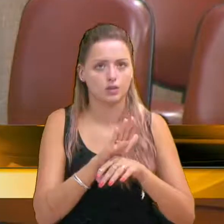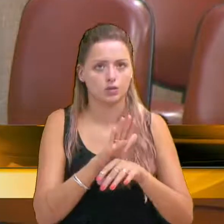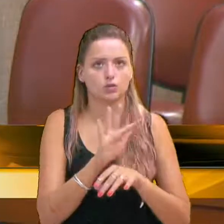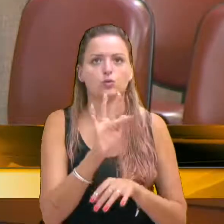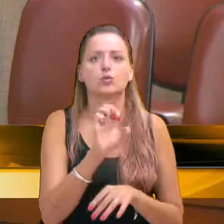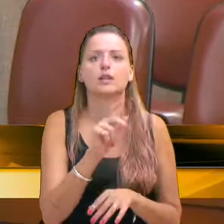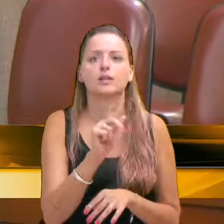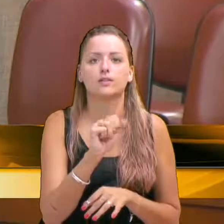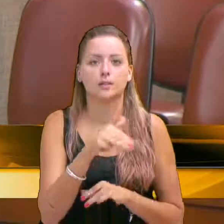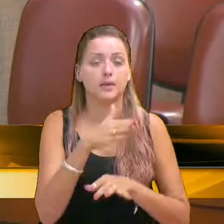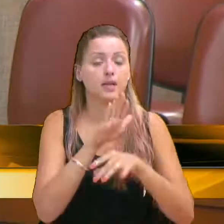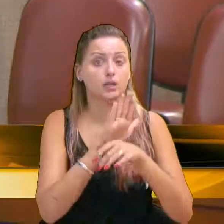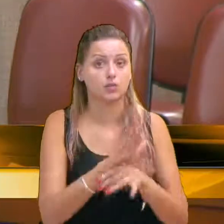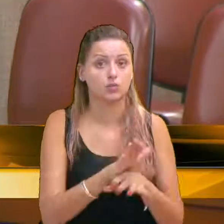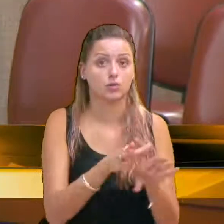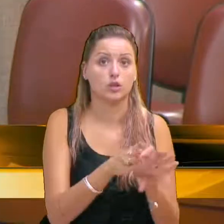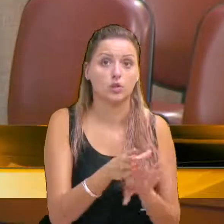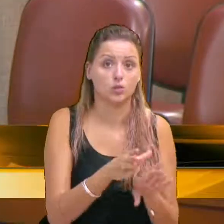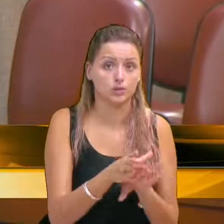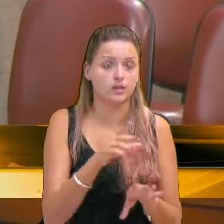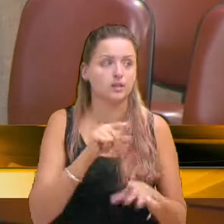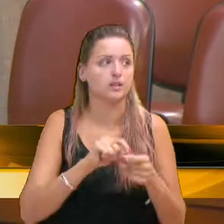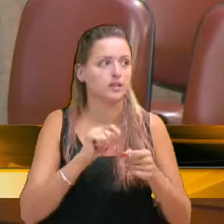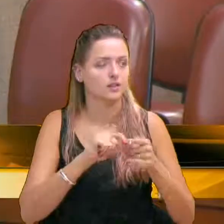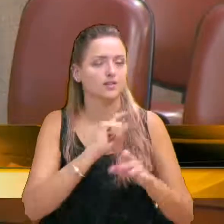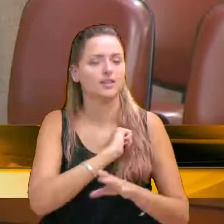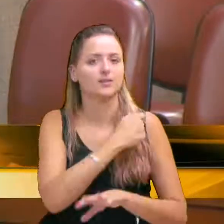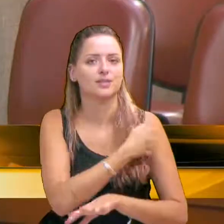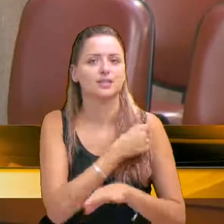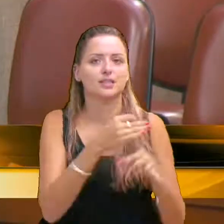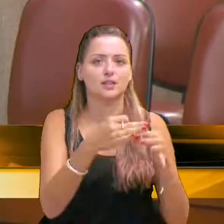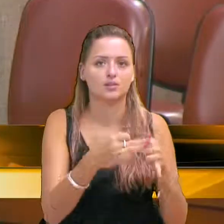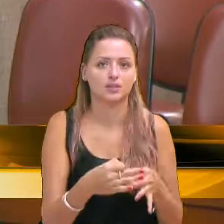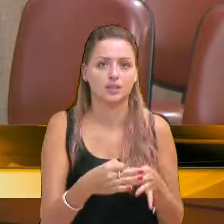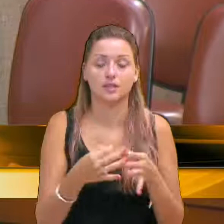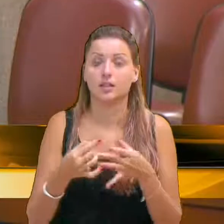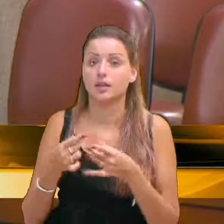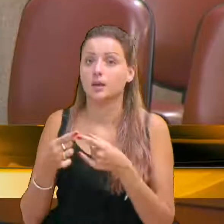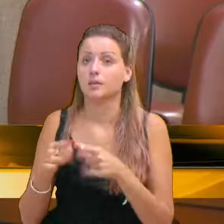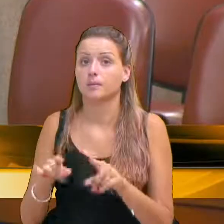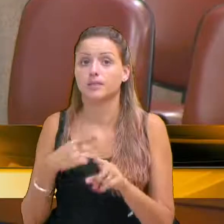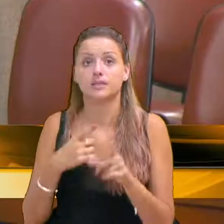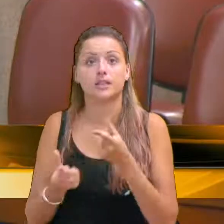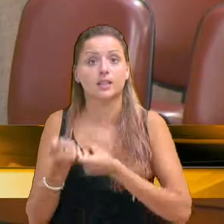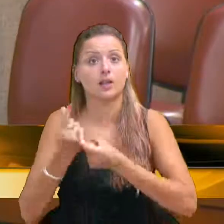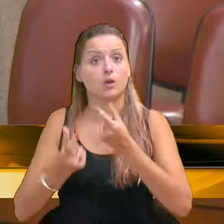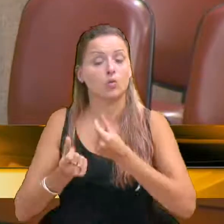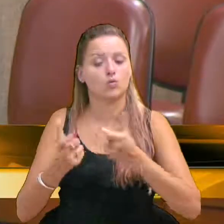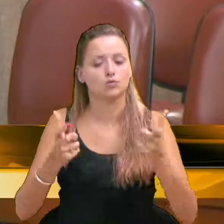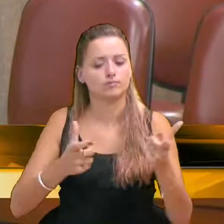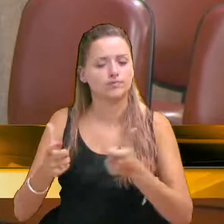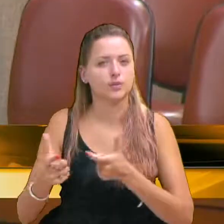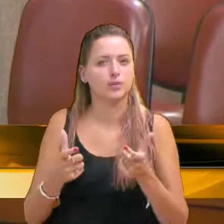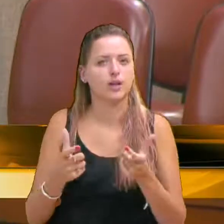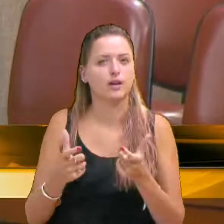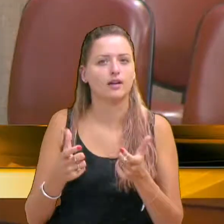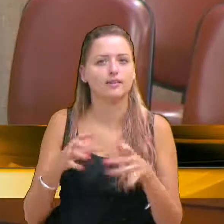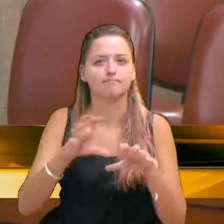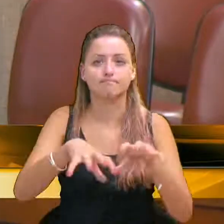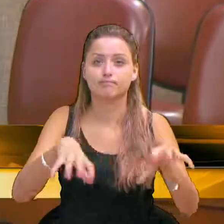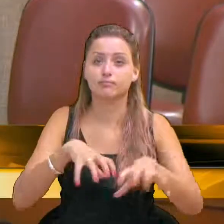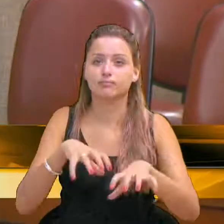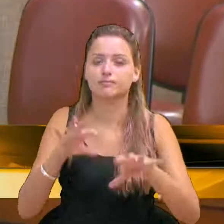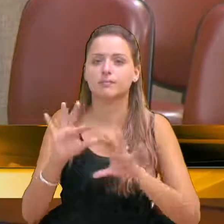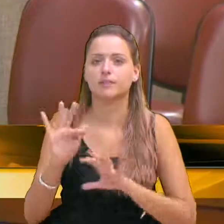eles orientam, eles fazem uma fiscalização eficiente. Agora, tem alguns setores dentro da FEPAM que são o antro